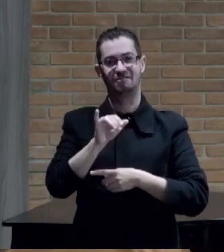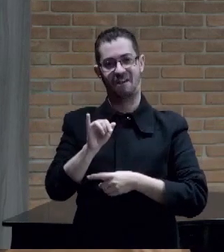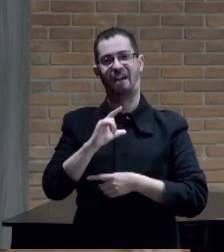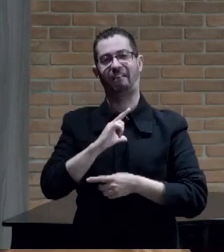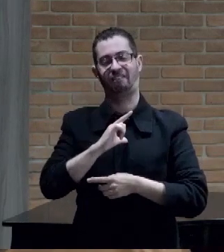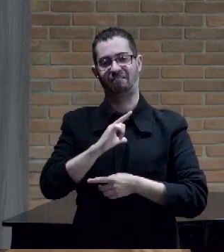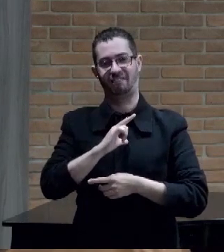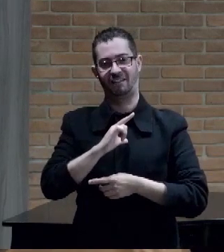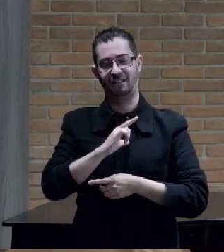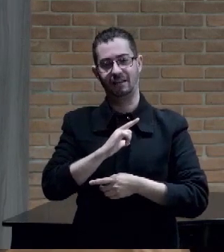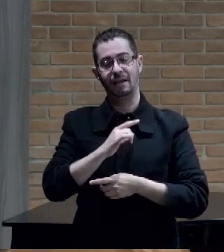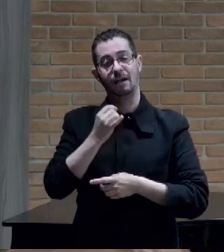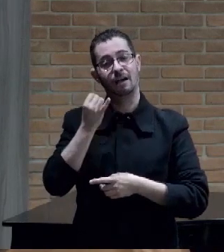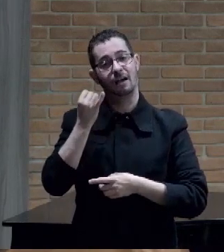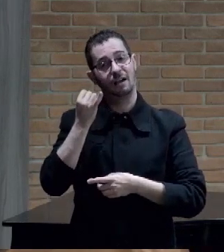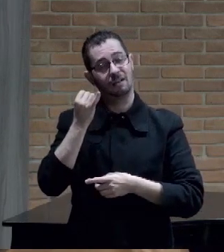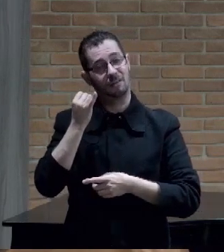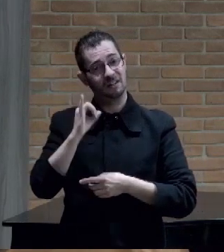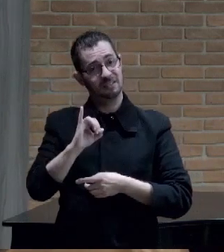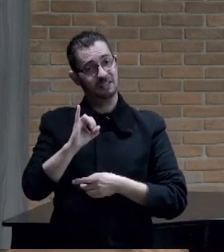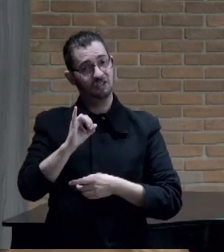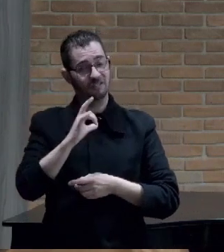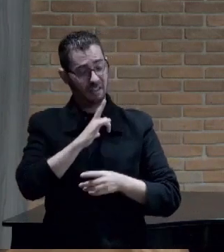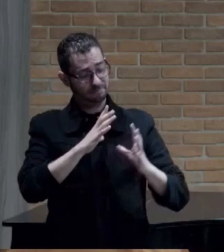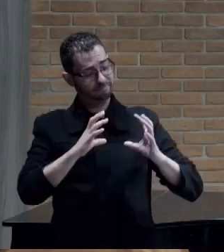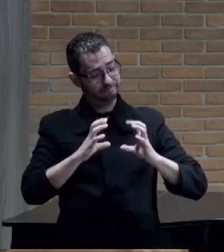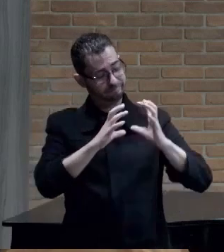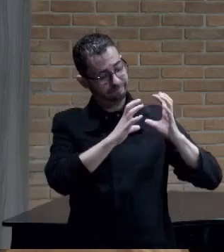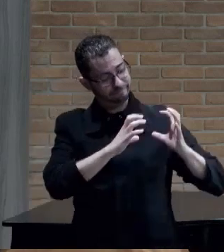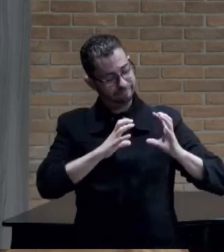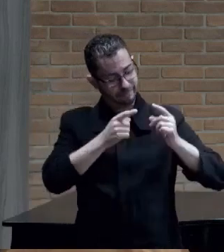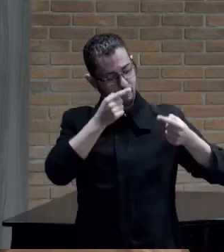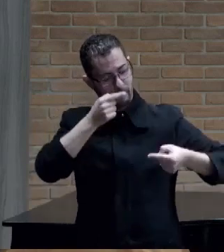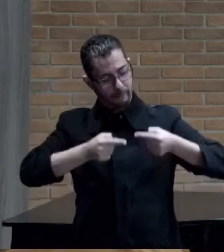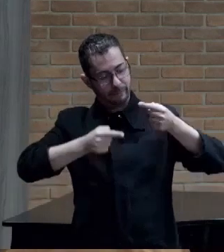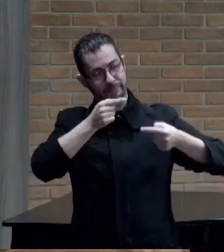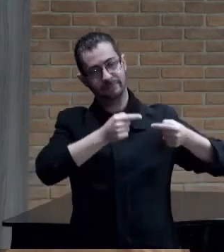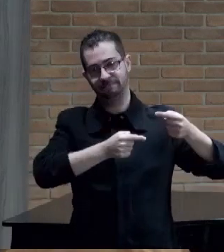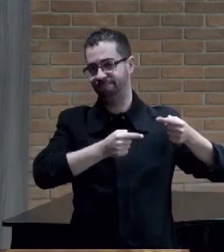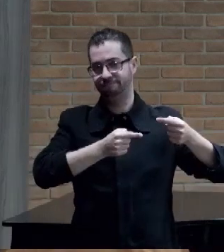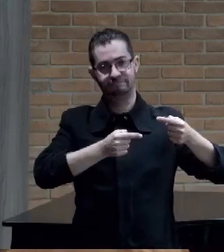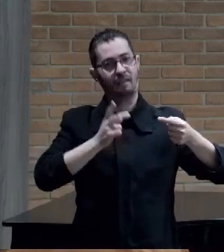Agora, enquanto tiver dois egos ali brigando, aí é um problema.